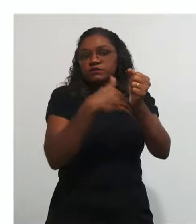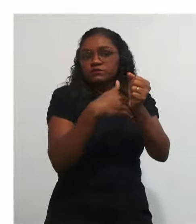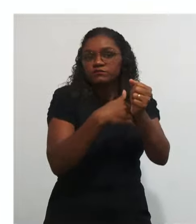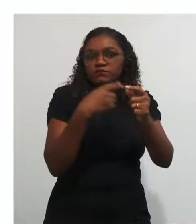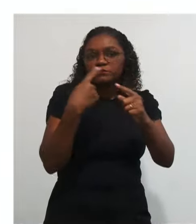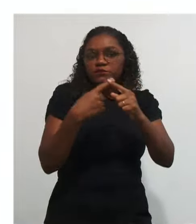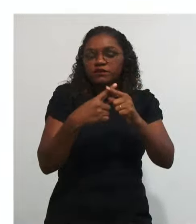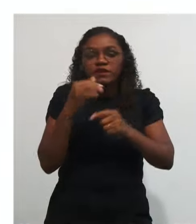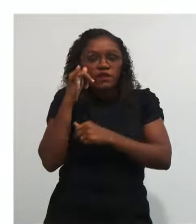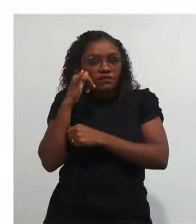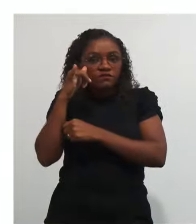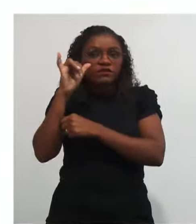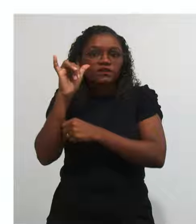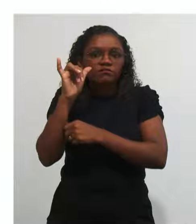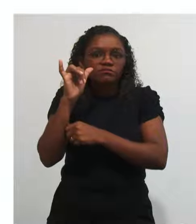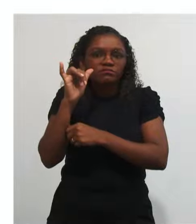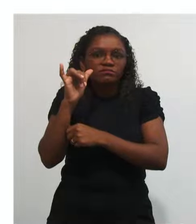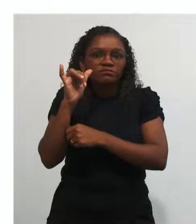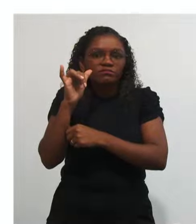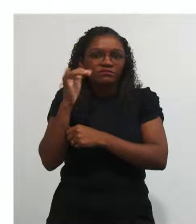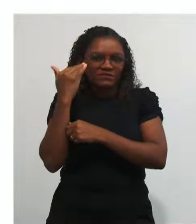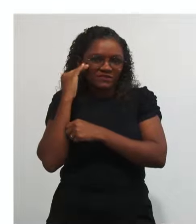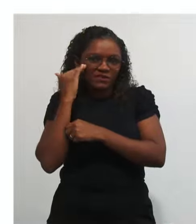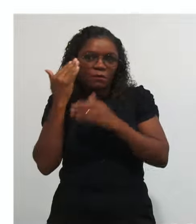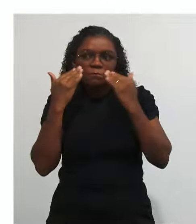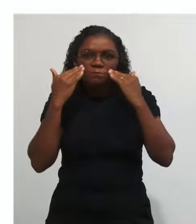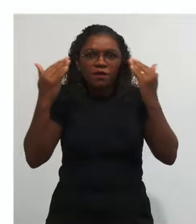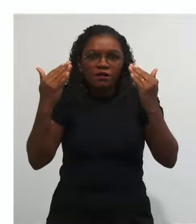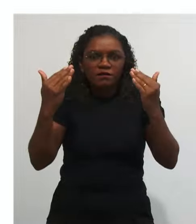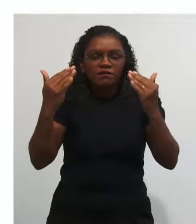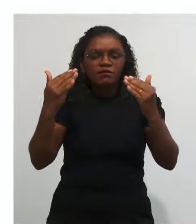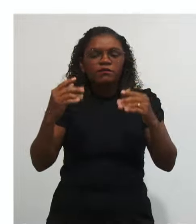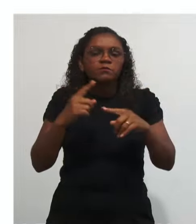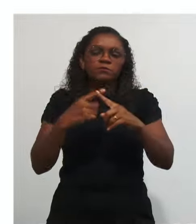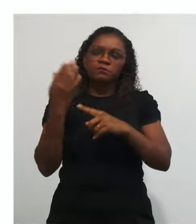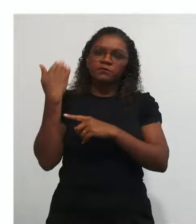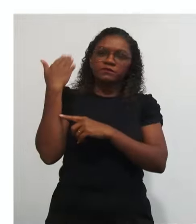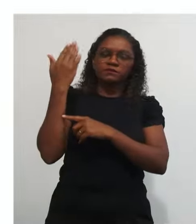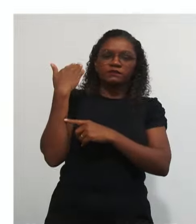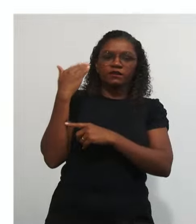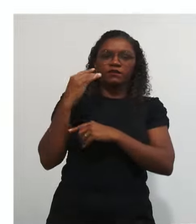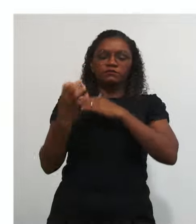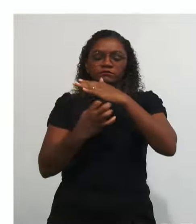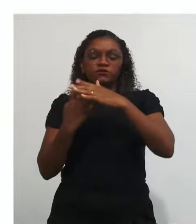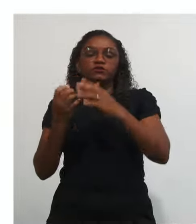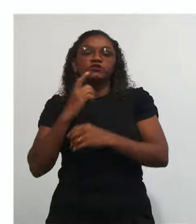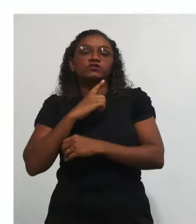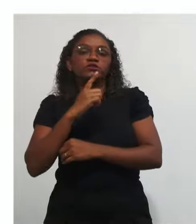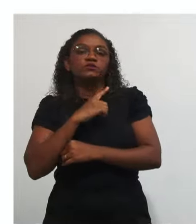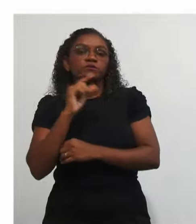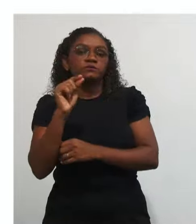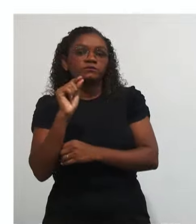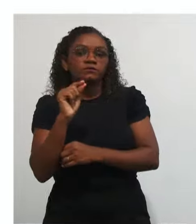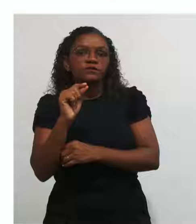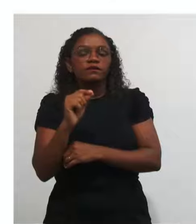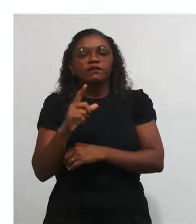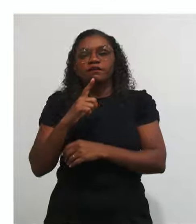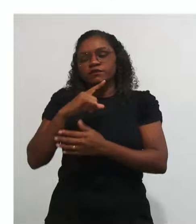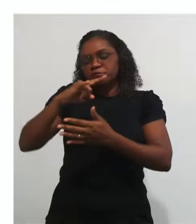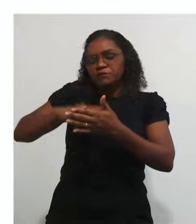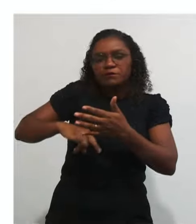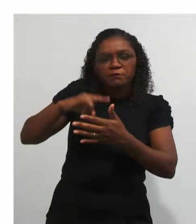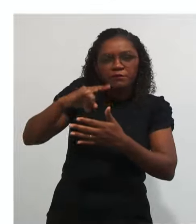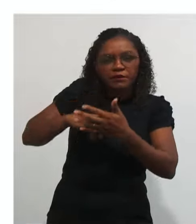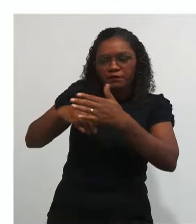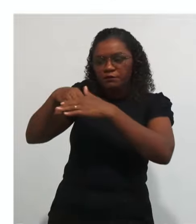né Então imagina que antigamente as empresas tinham as informações guardadas em suas estruturas físicas né em uma sala